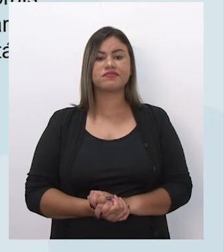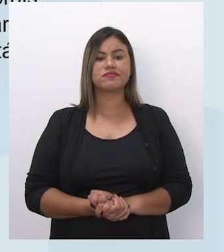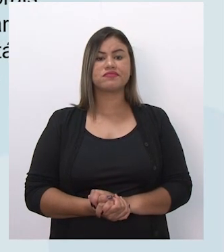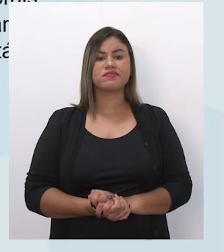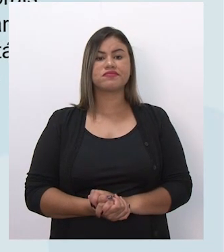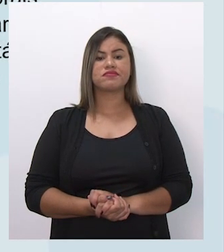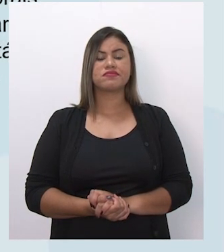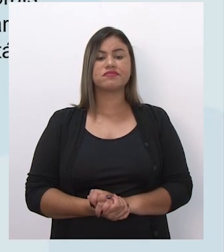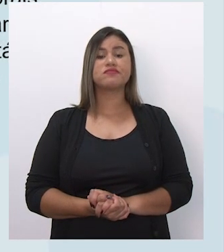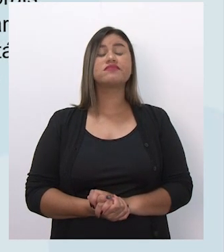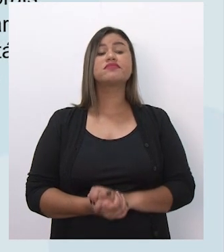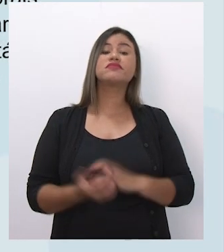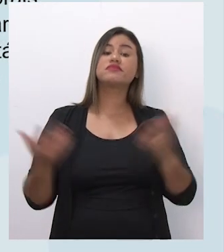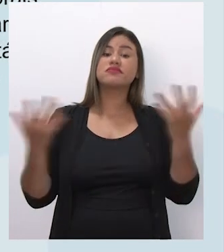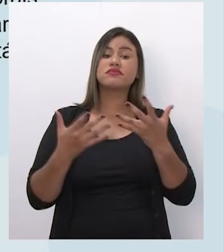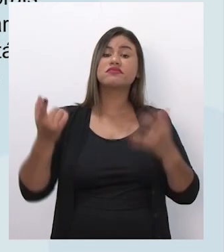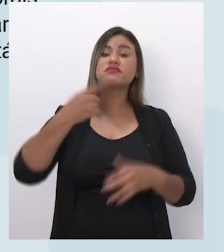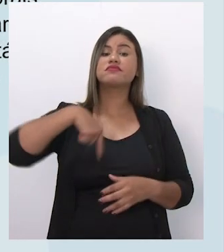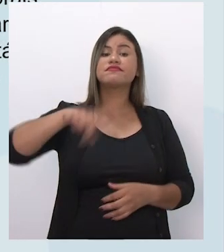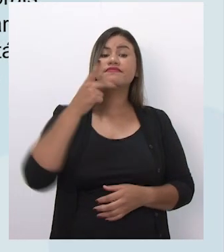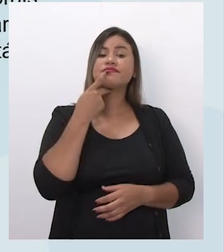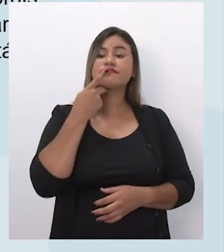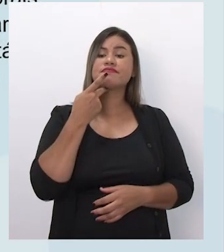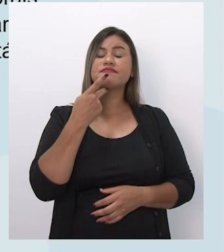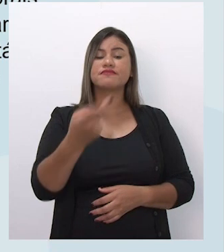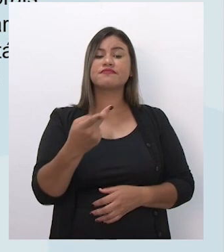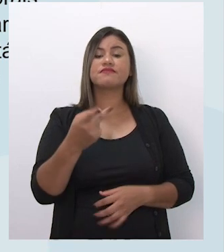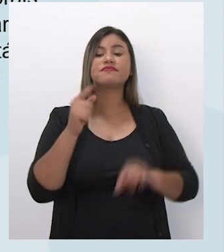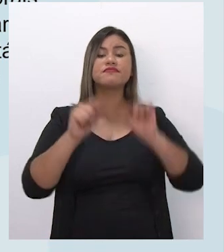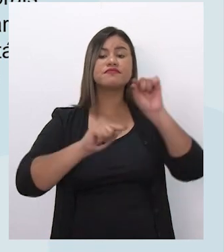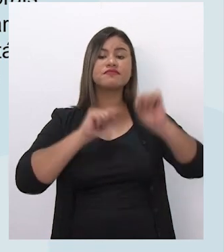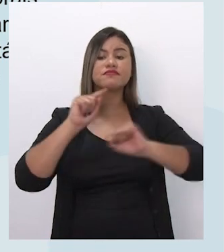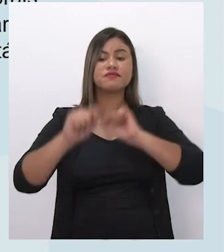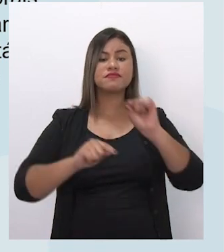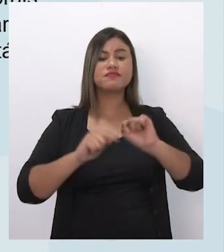E aí nós vamos aqui falar de